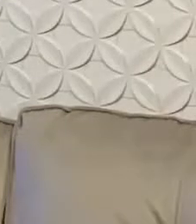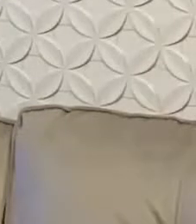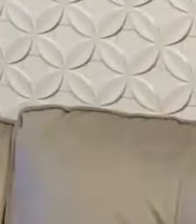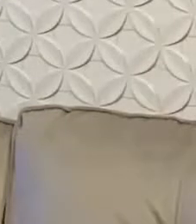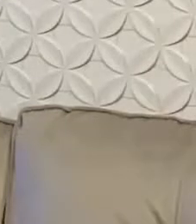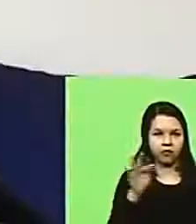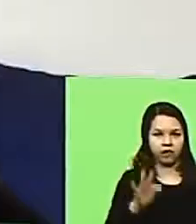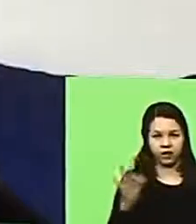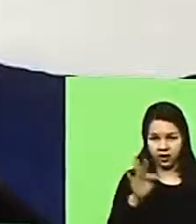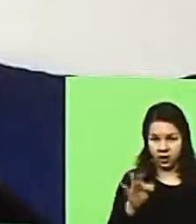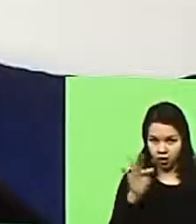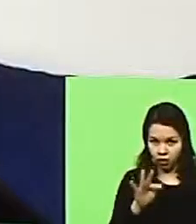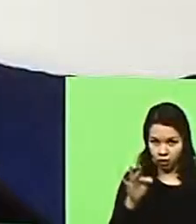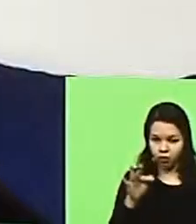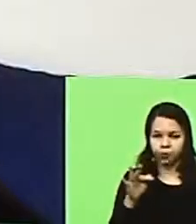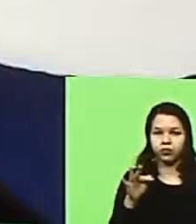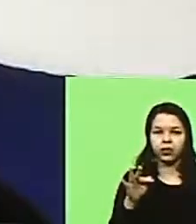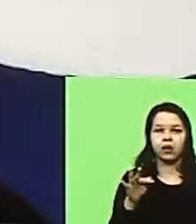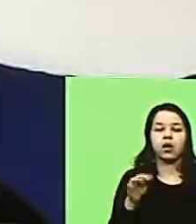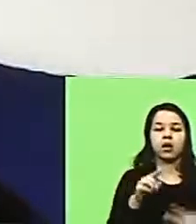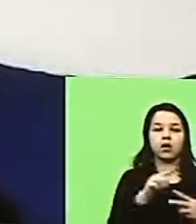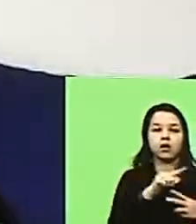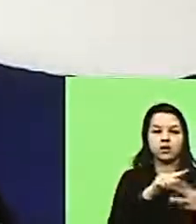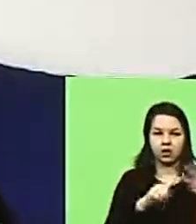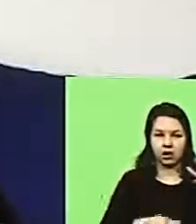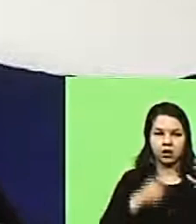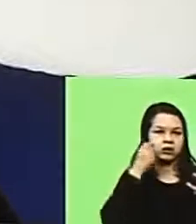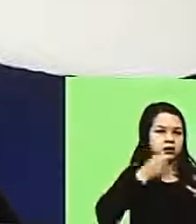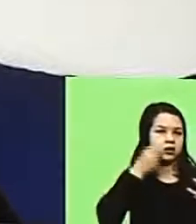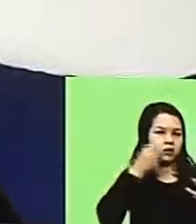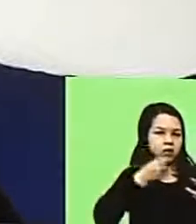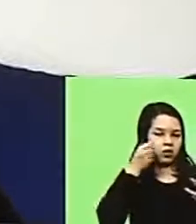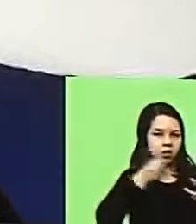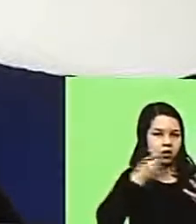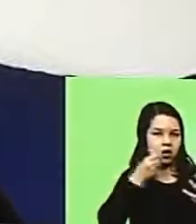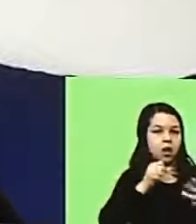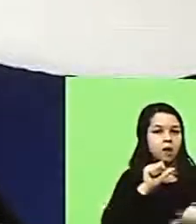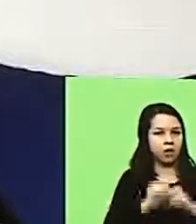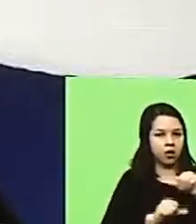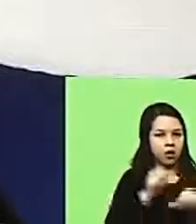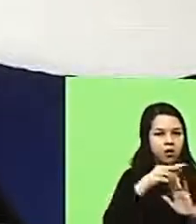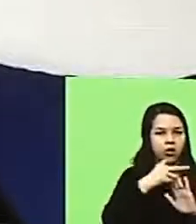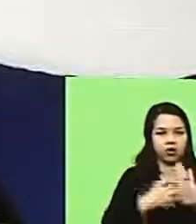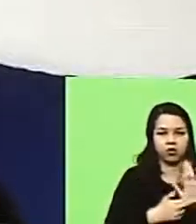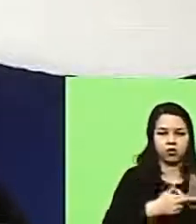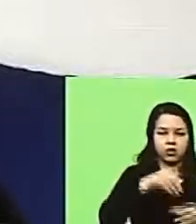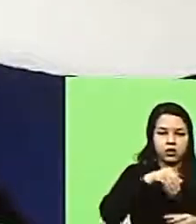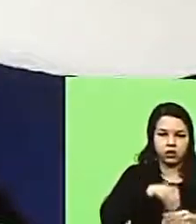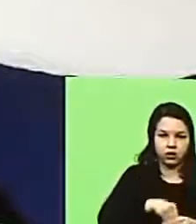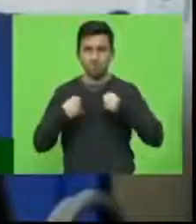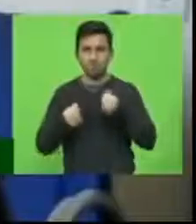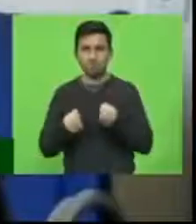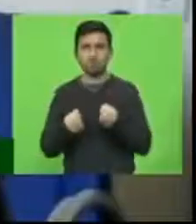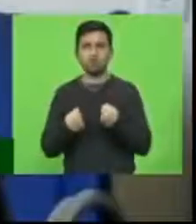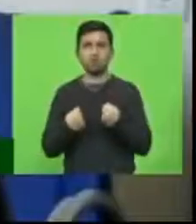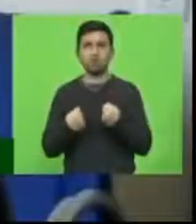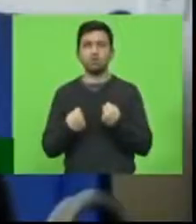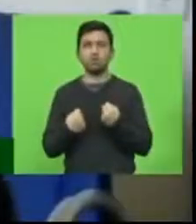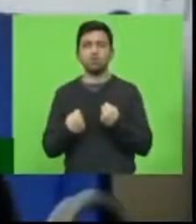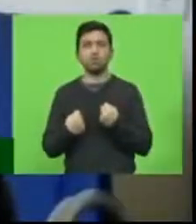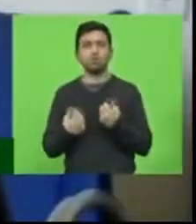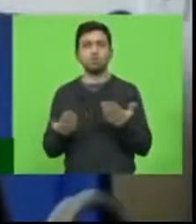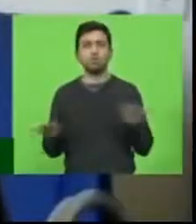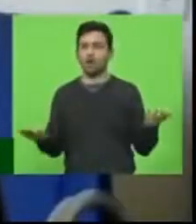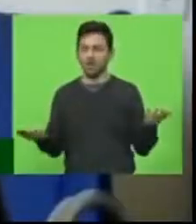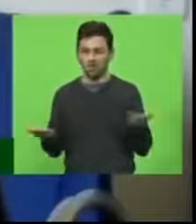pandemia no mundo inteiro. O deputado Márcio Machado destacou ainda o volume arrecadado pela companhia catarinense somente